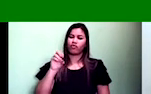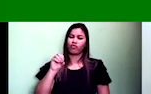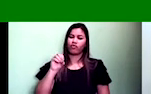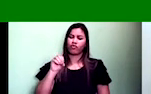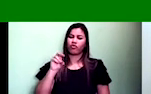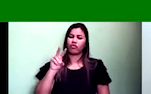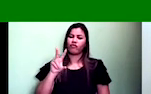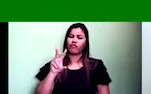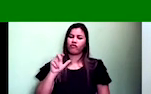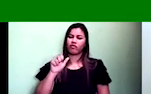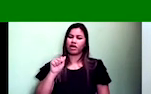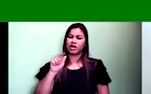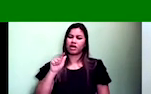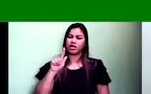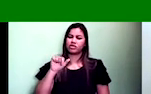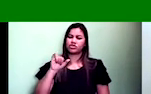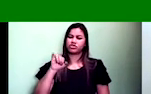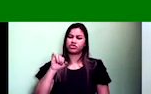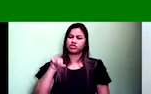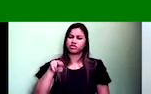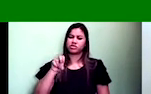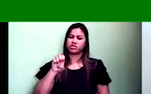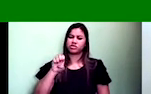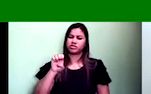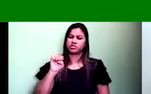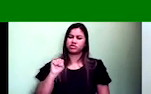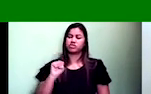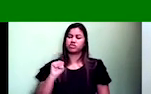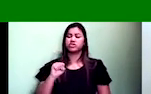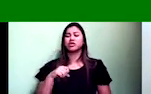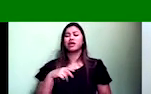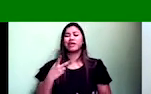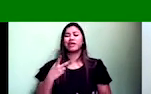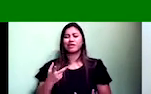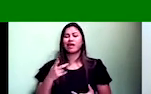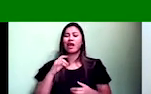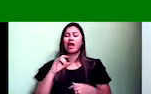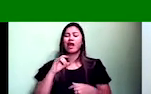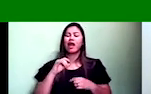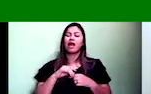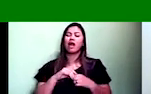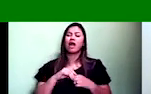mulher, uma balanite e balanopostite, que é uma